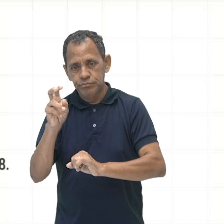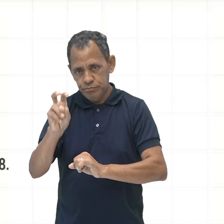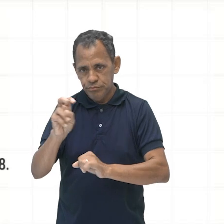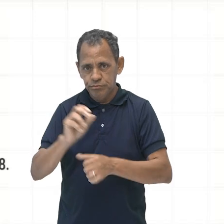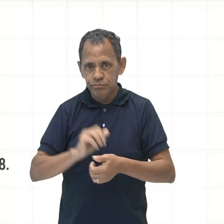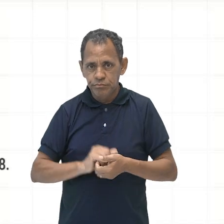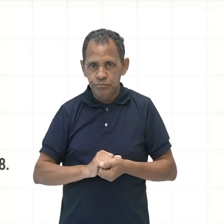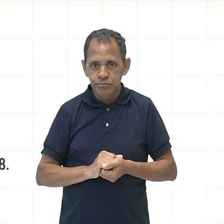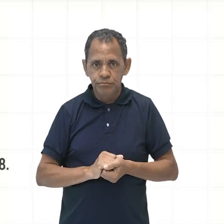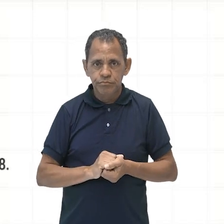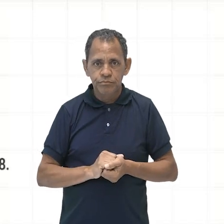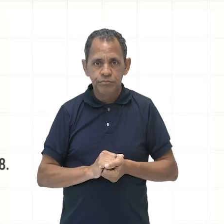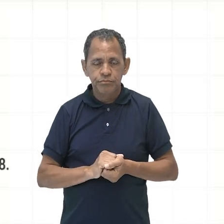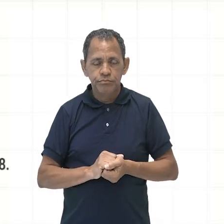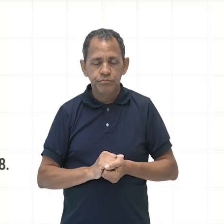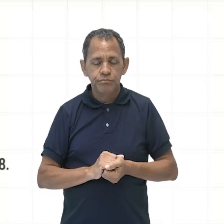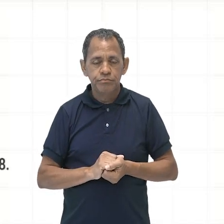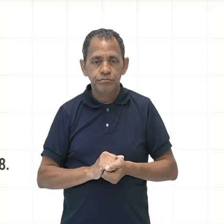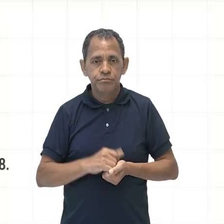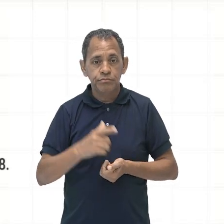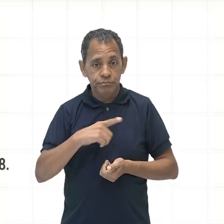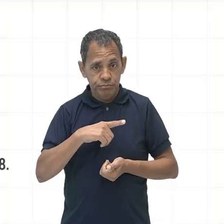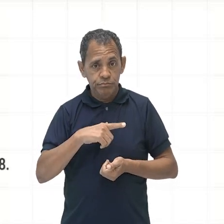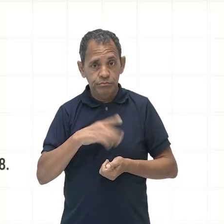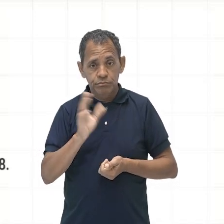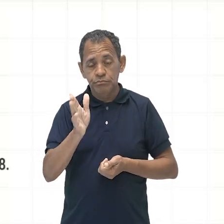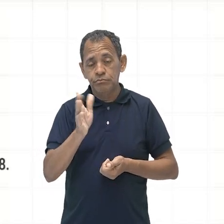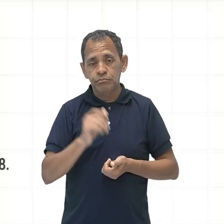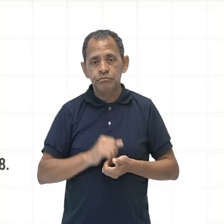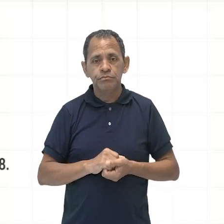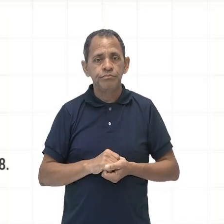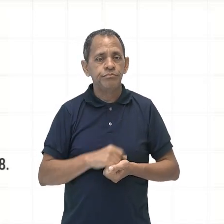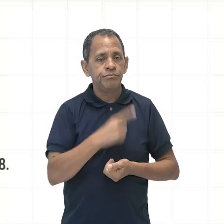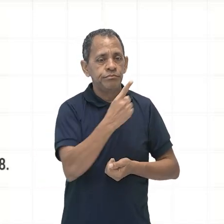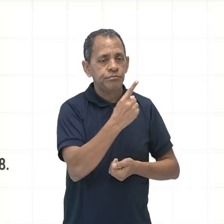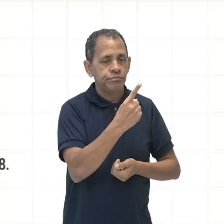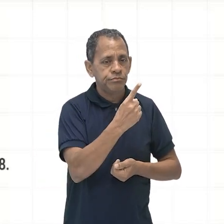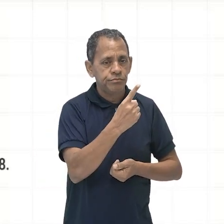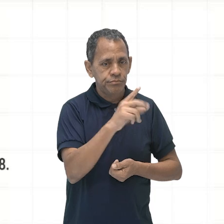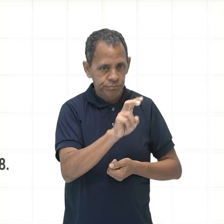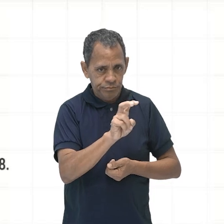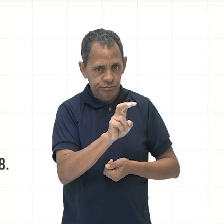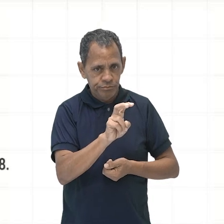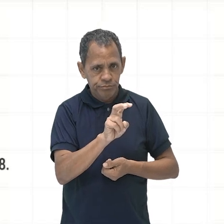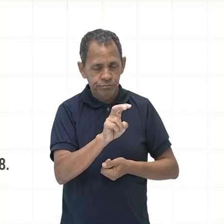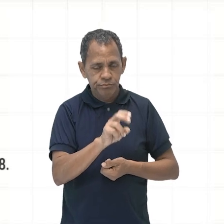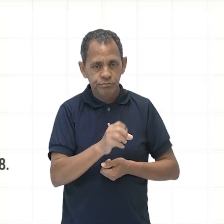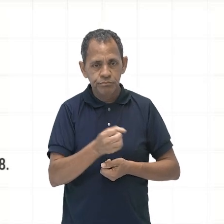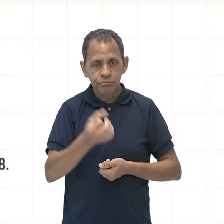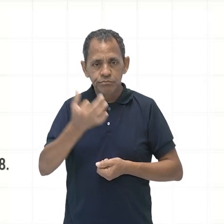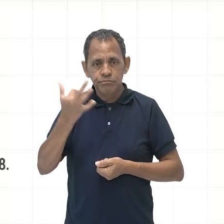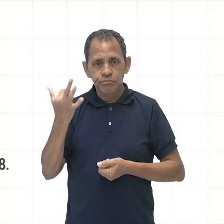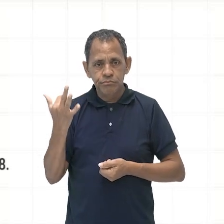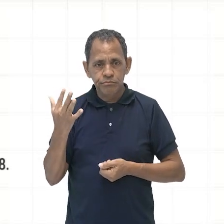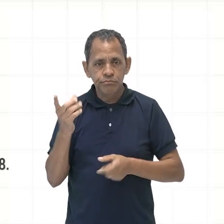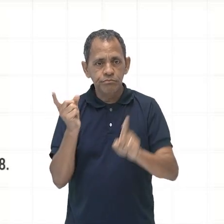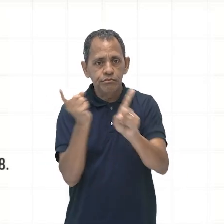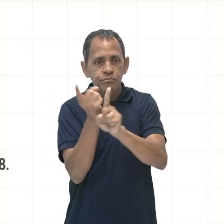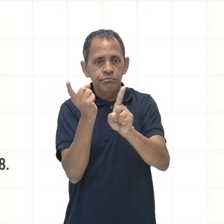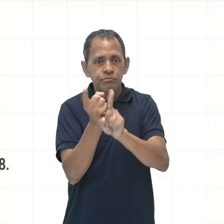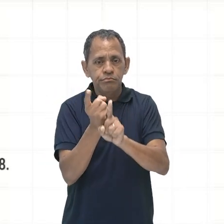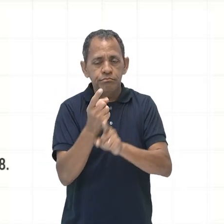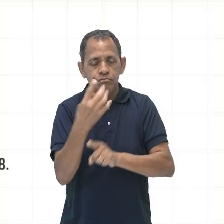45. Então, se eu já tenho 15, por quanto que eu tenho que multiplicar para chegar a